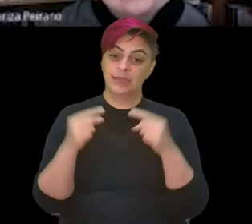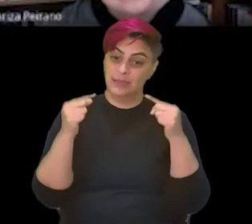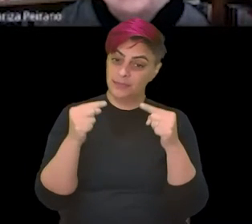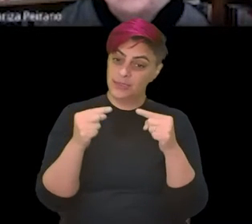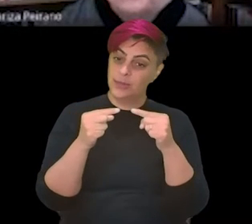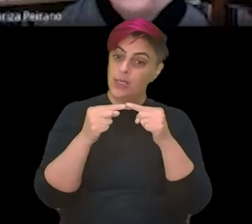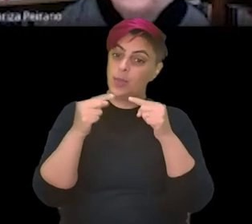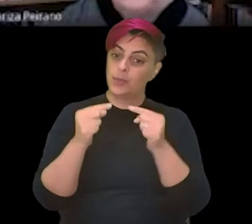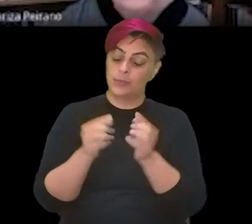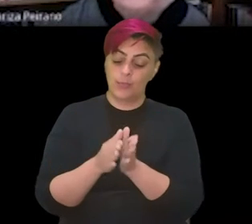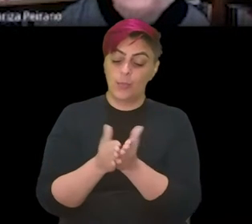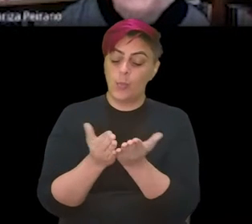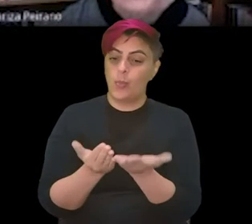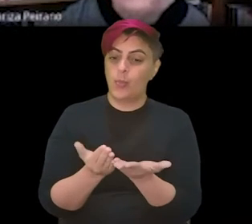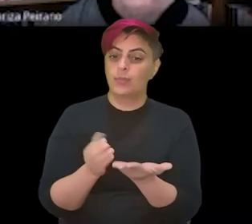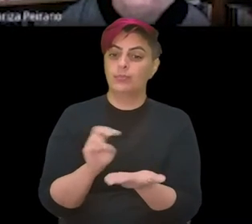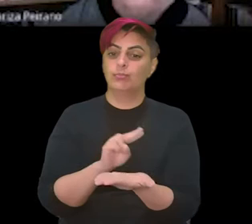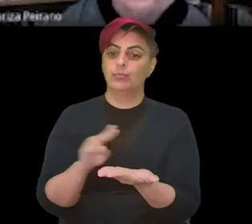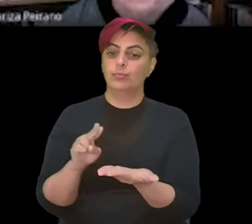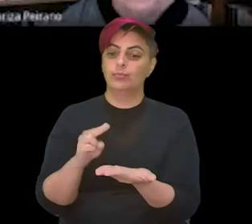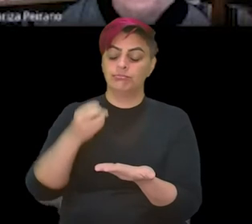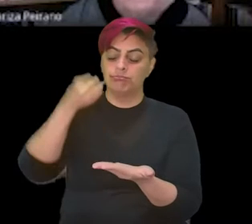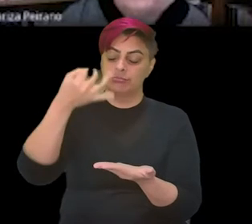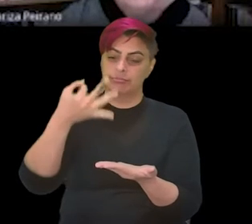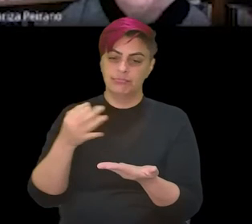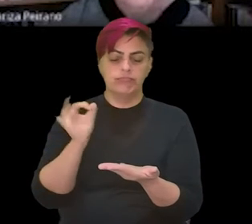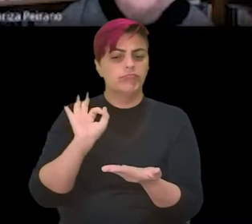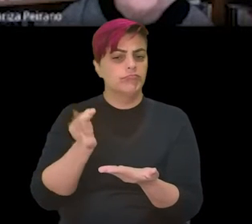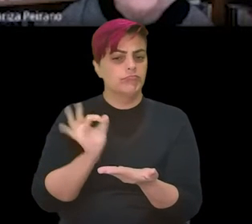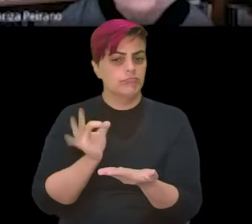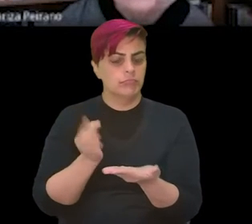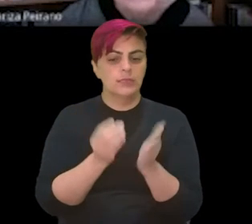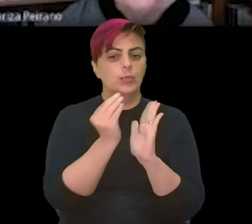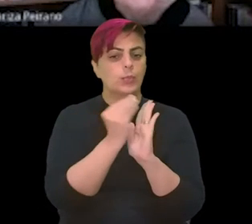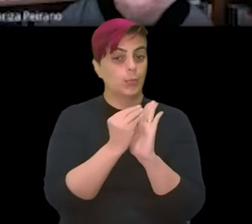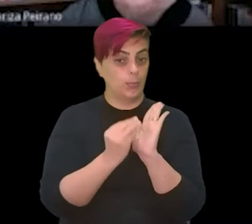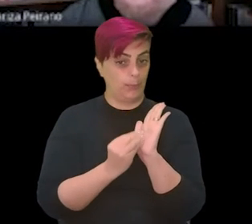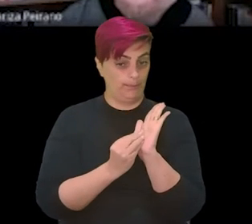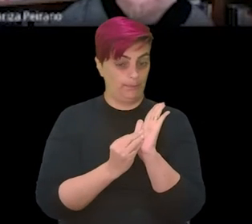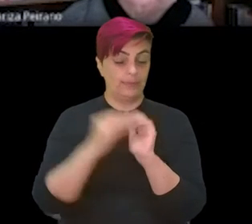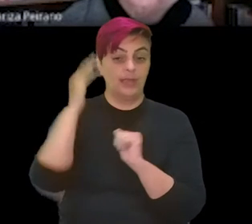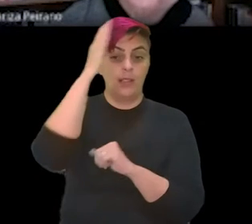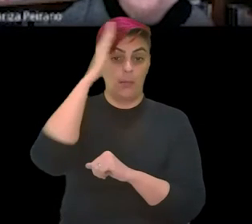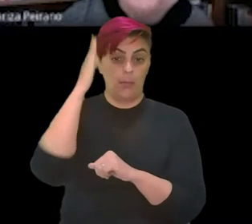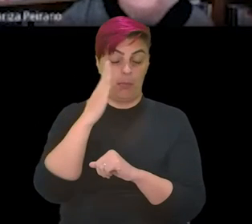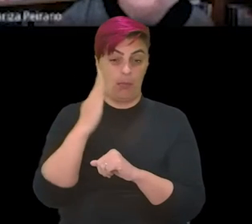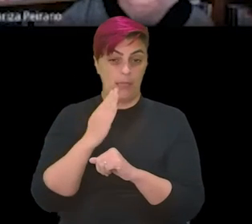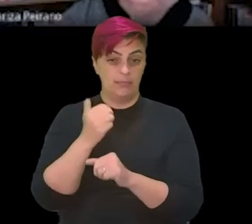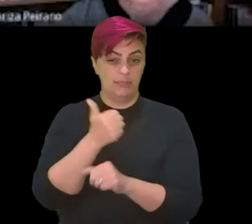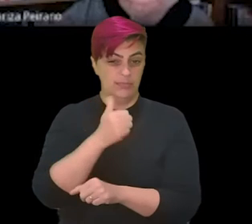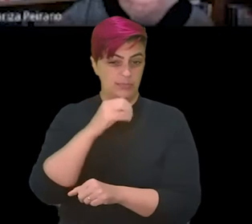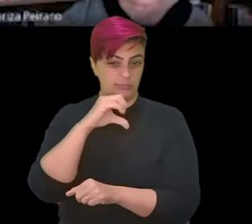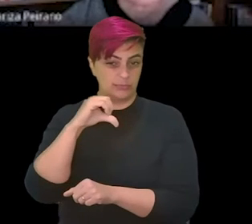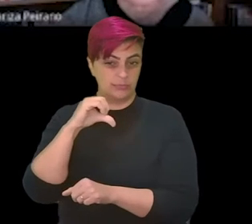um subtítulo que esclarece seu conteúdo. No Brasil, a tradução só foi publicada